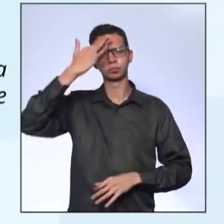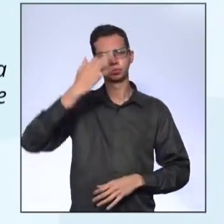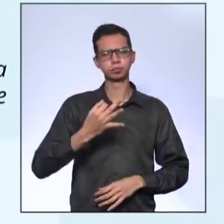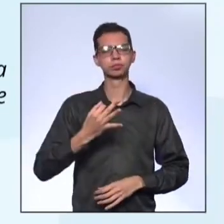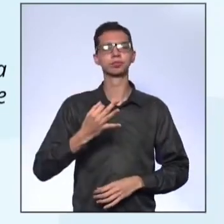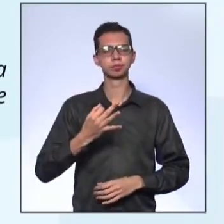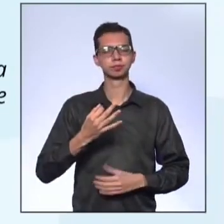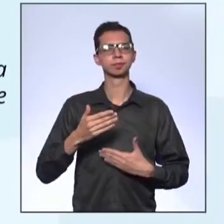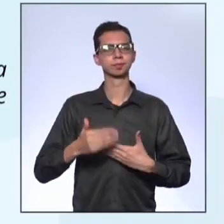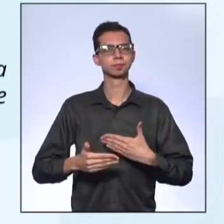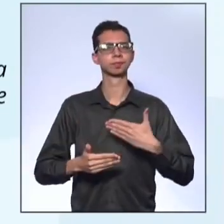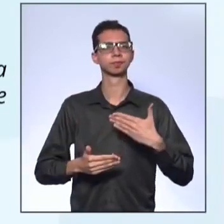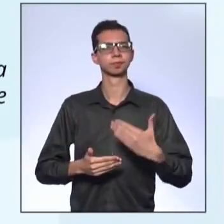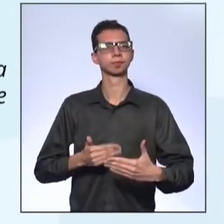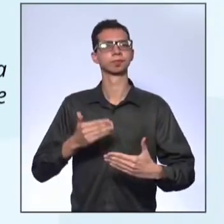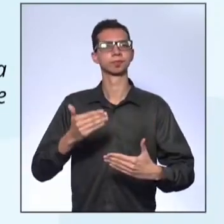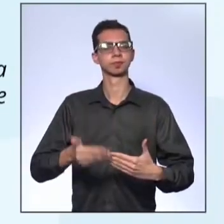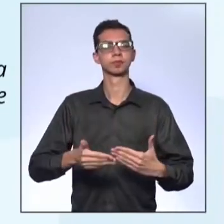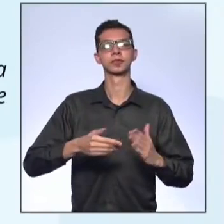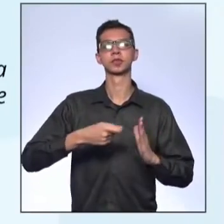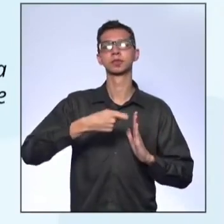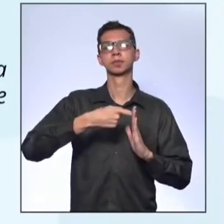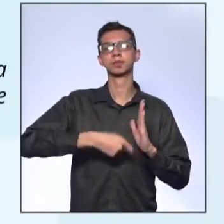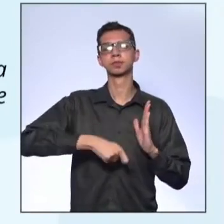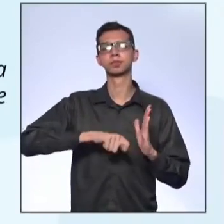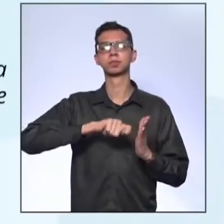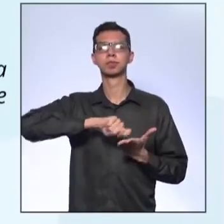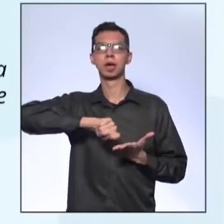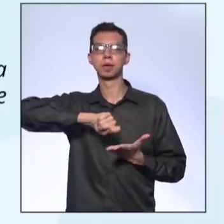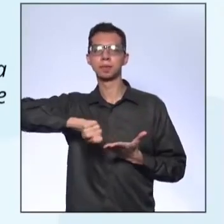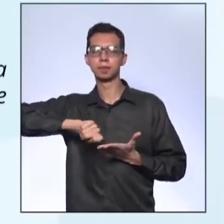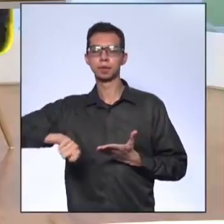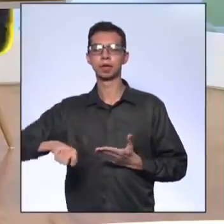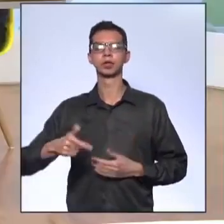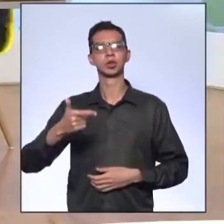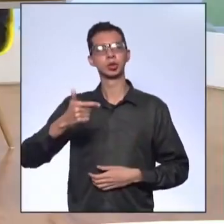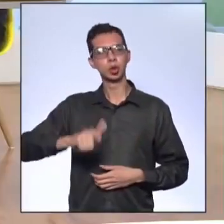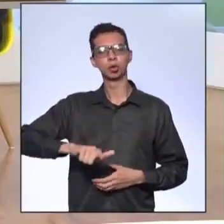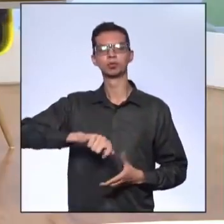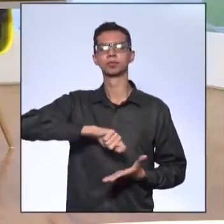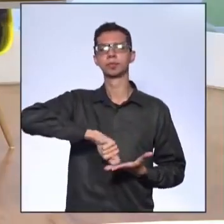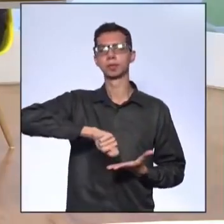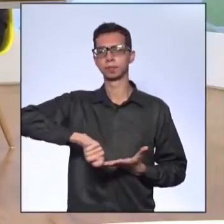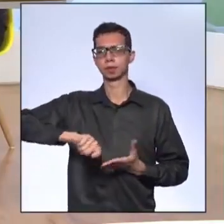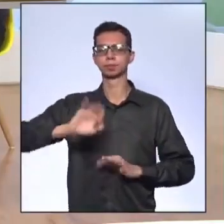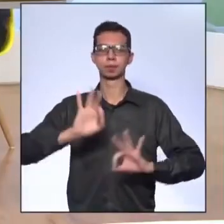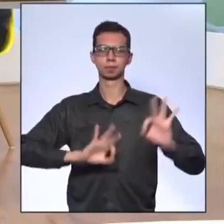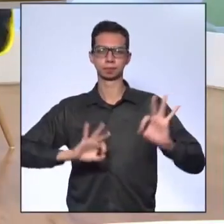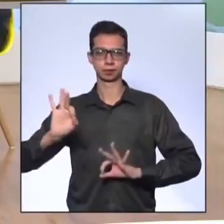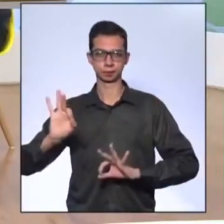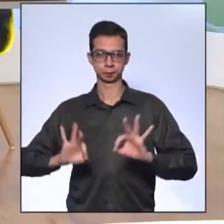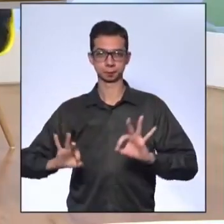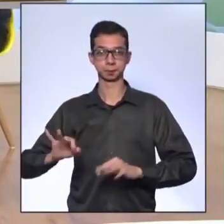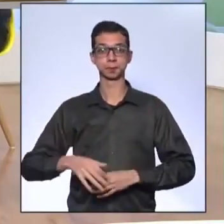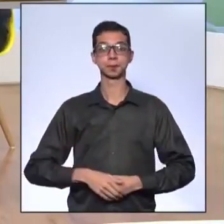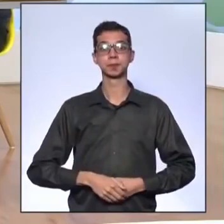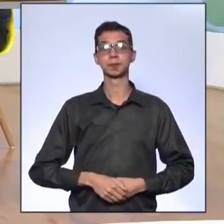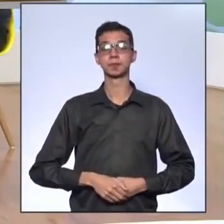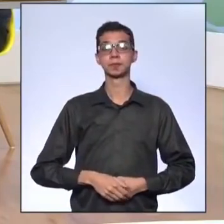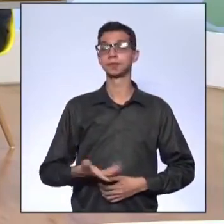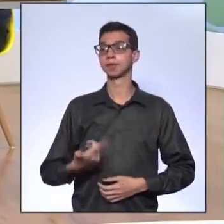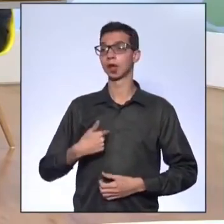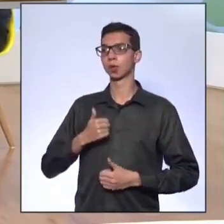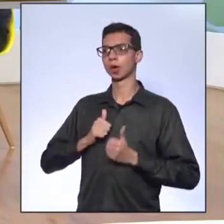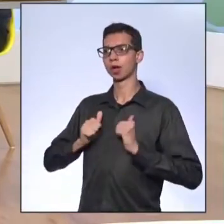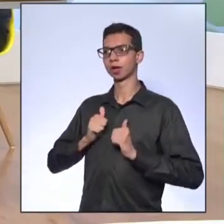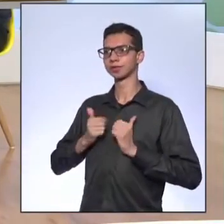em etapas de elaboração e reelaboração. Professora, estou ansioso por esta aula. Vamos lá